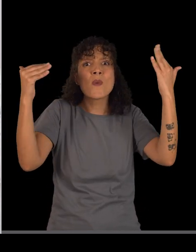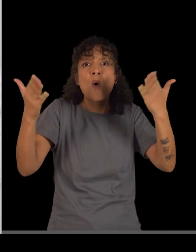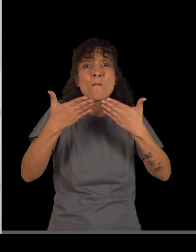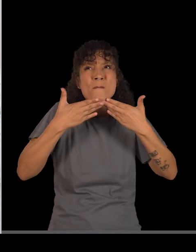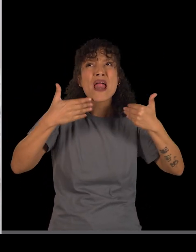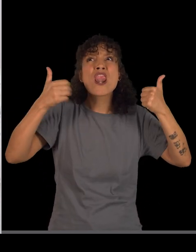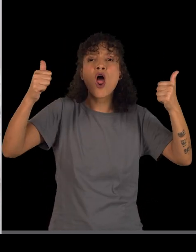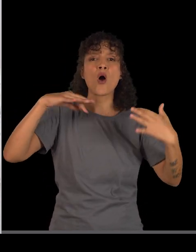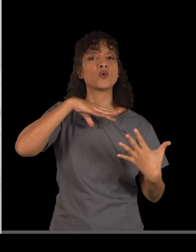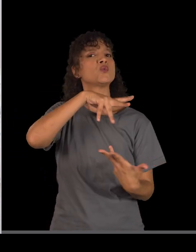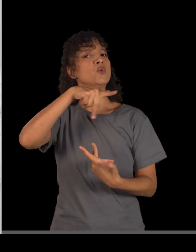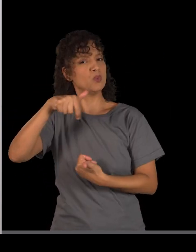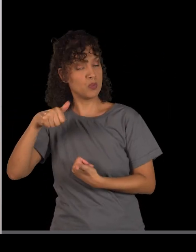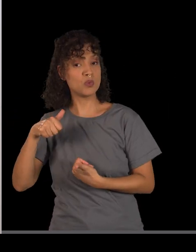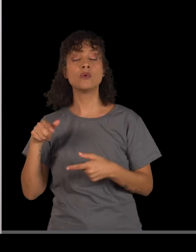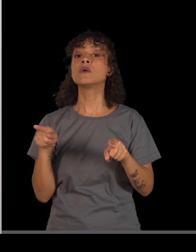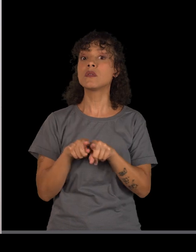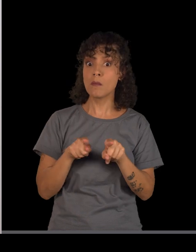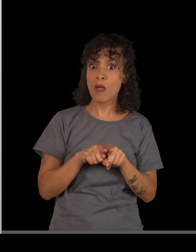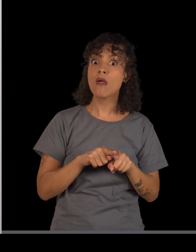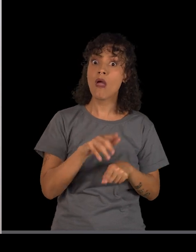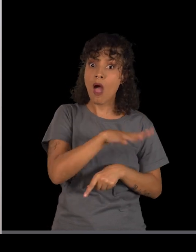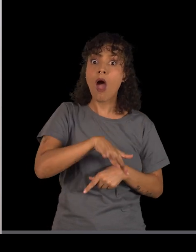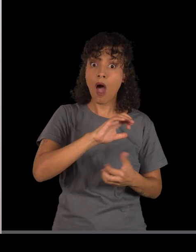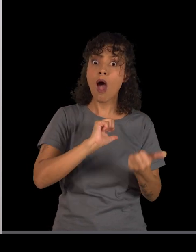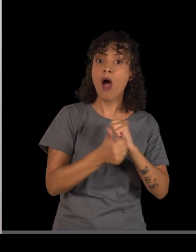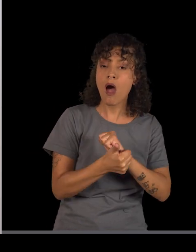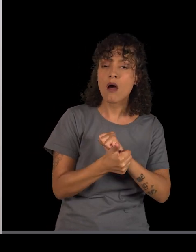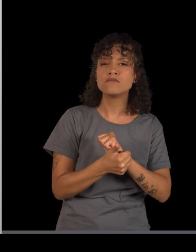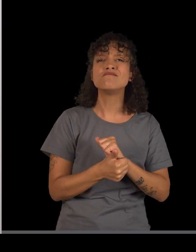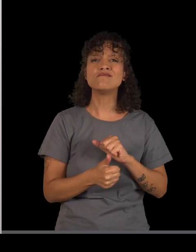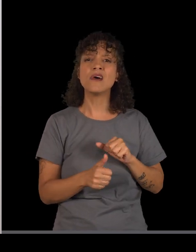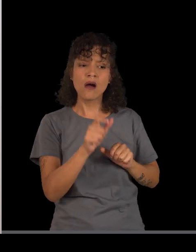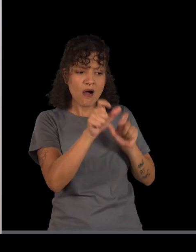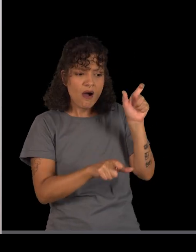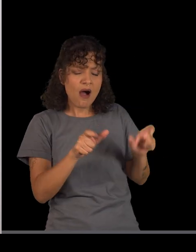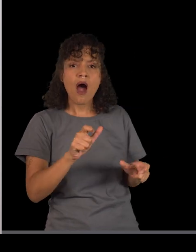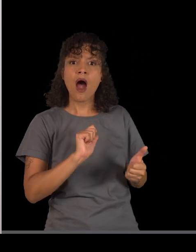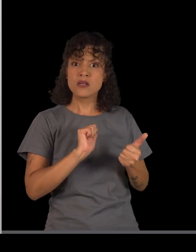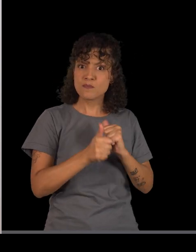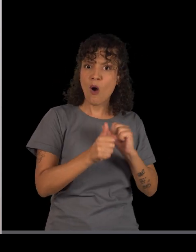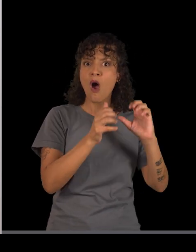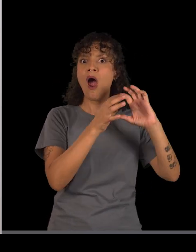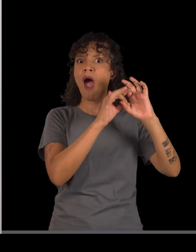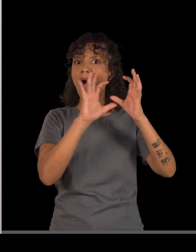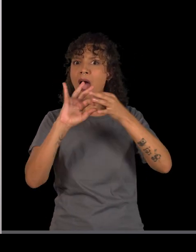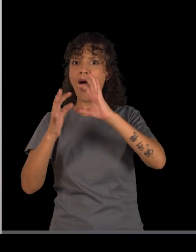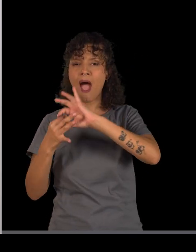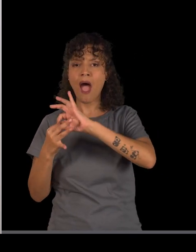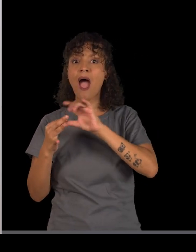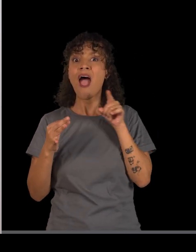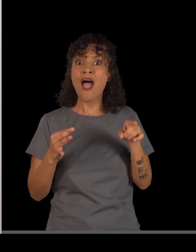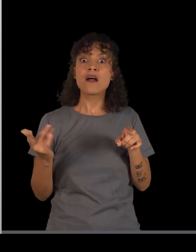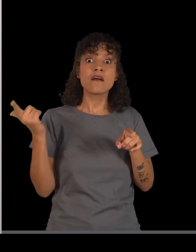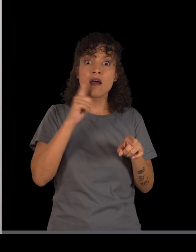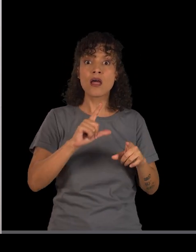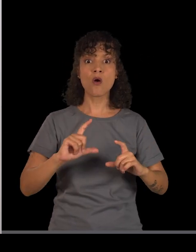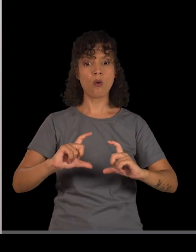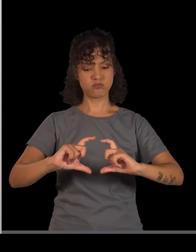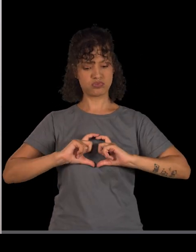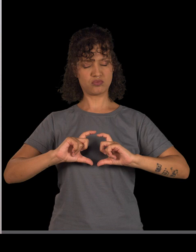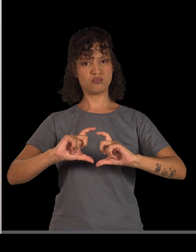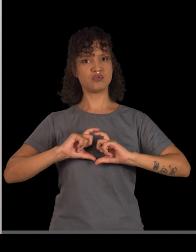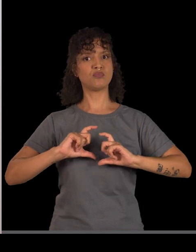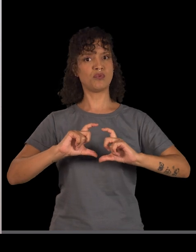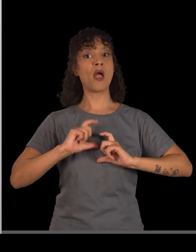medicinas do mundo, e também os esportes. Muitos atletas olímpicos cubanos ganharam diversas